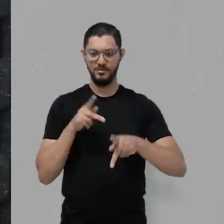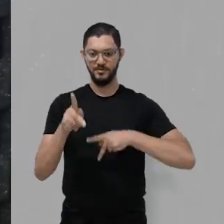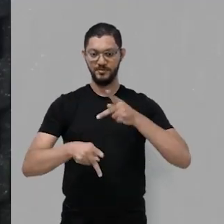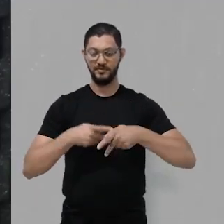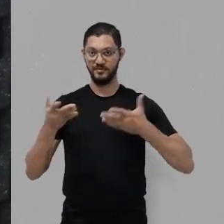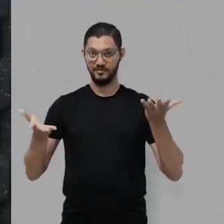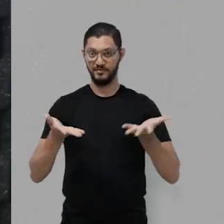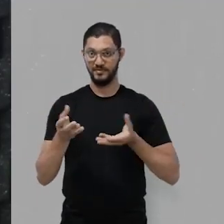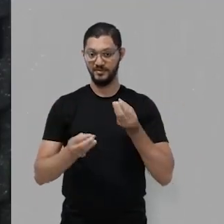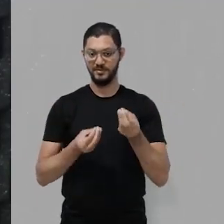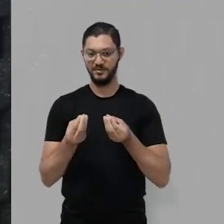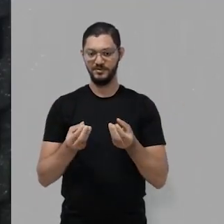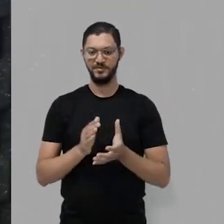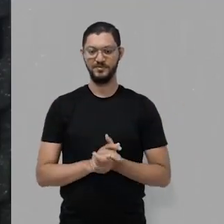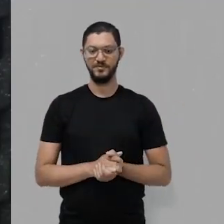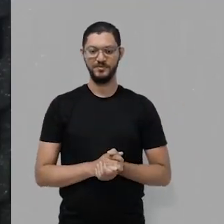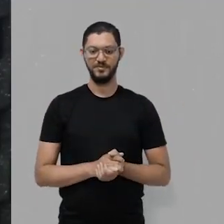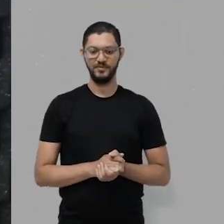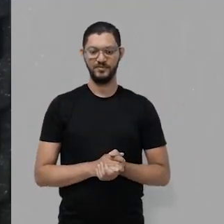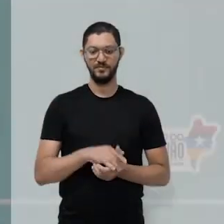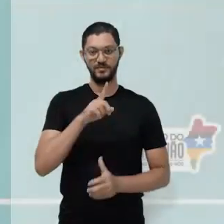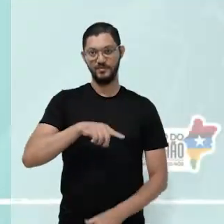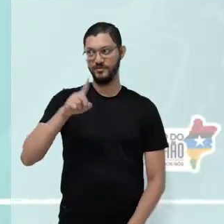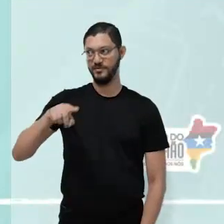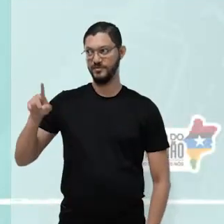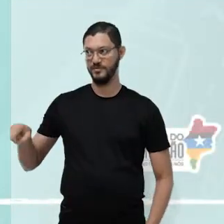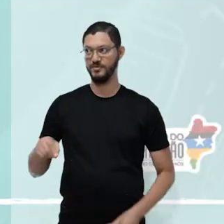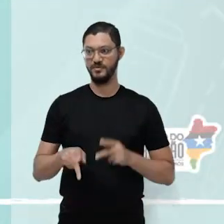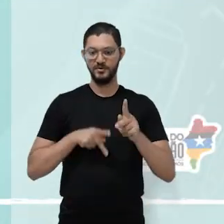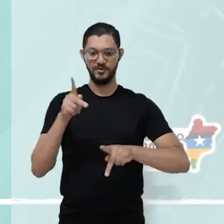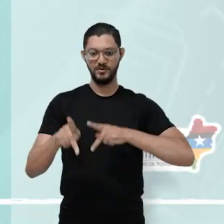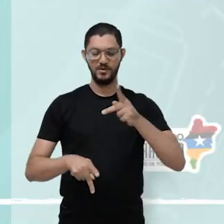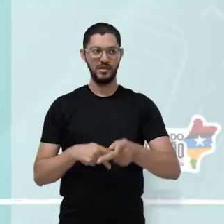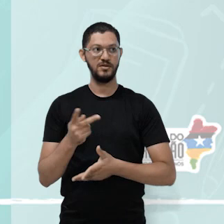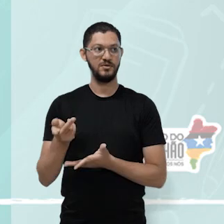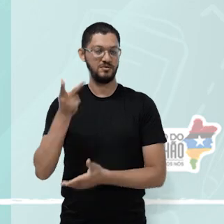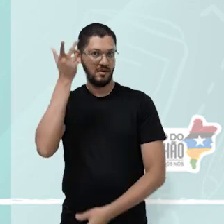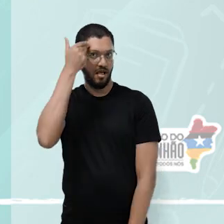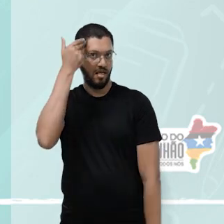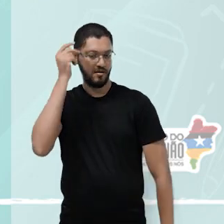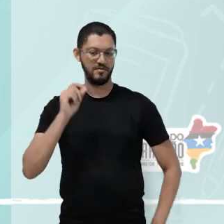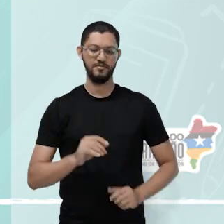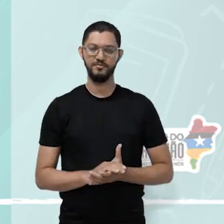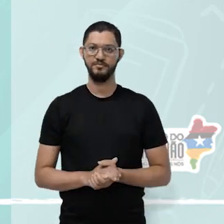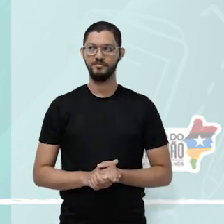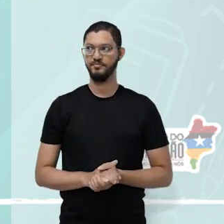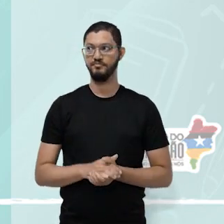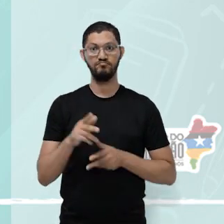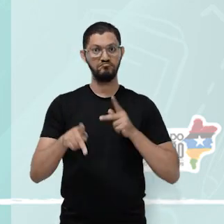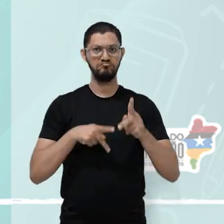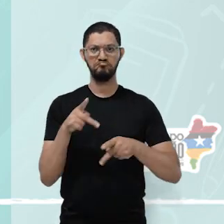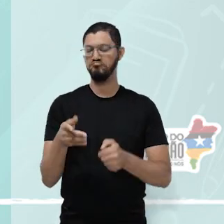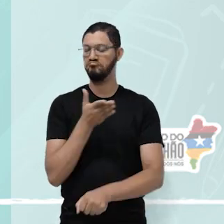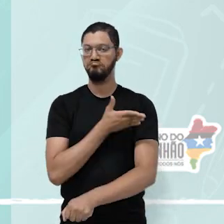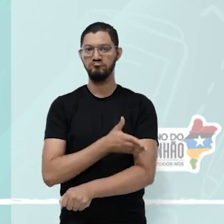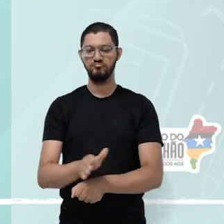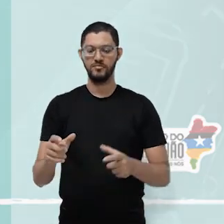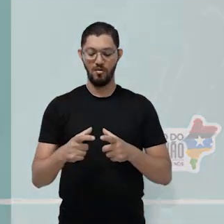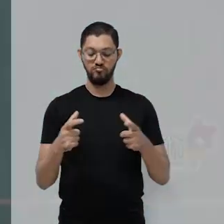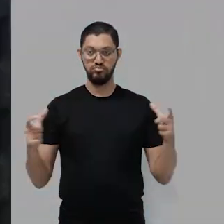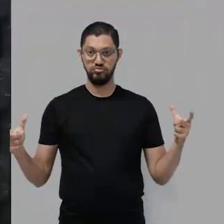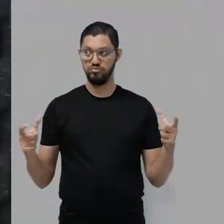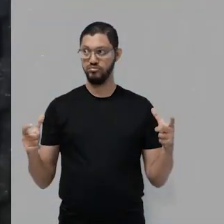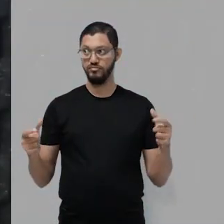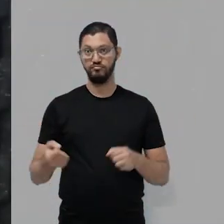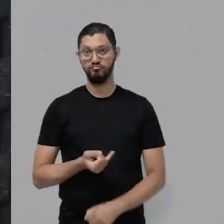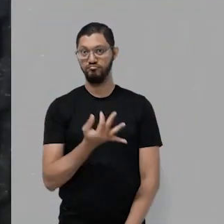vamos agora para a parte de oscilações em populações naturais. Ora, as populações elas costumam aumentar